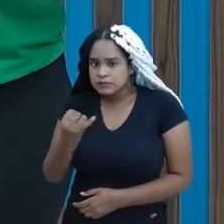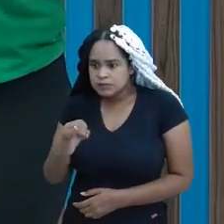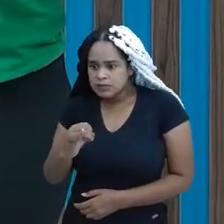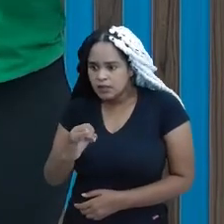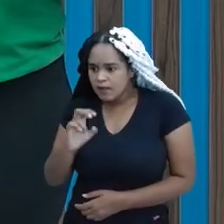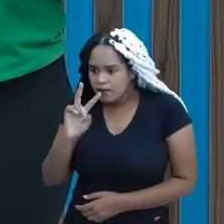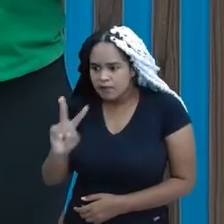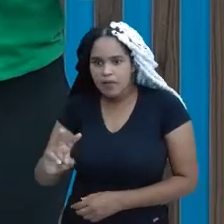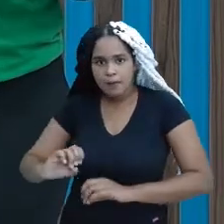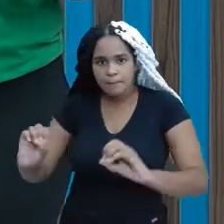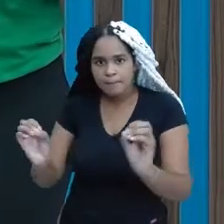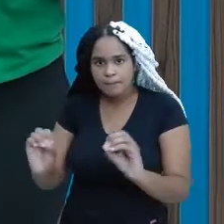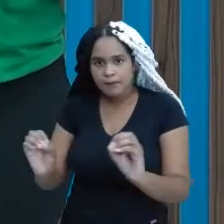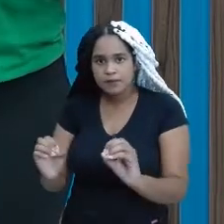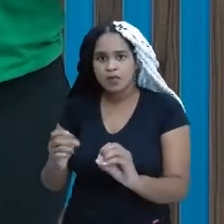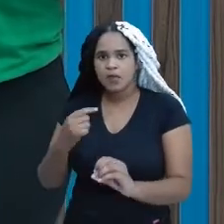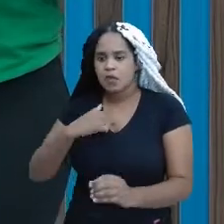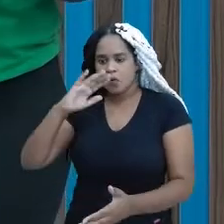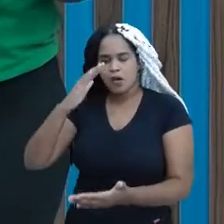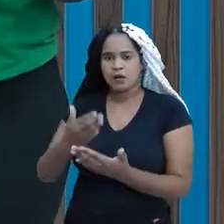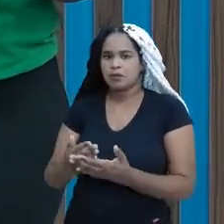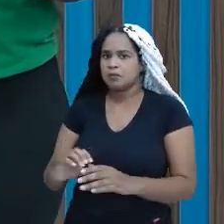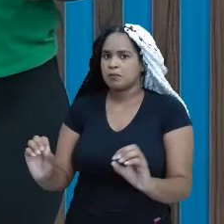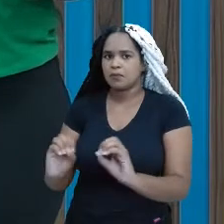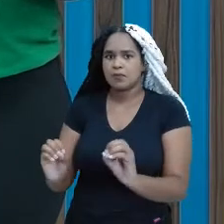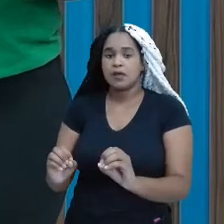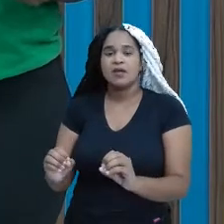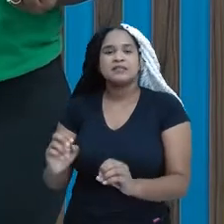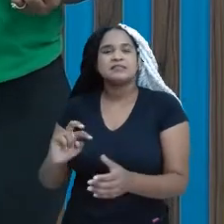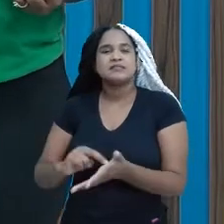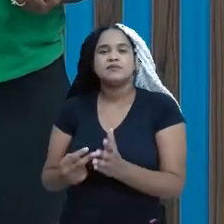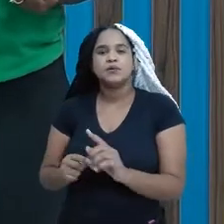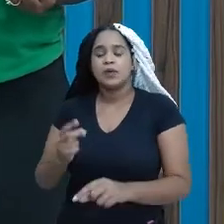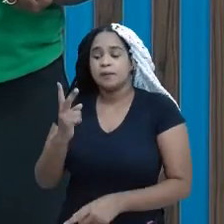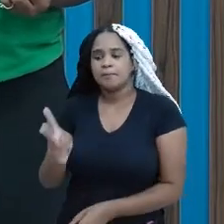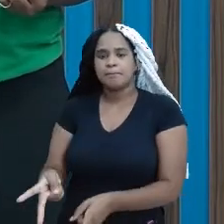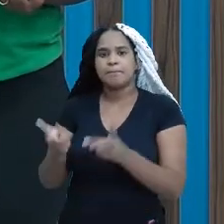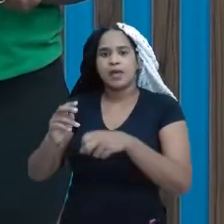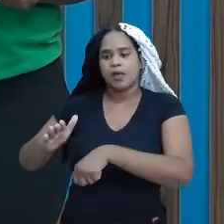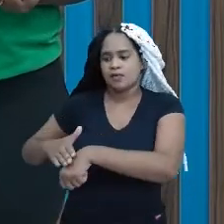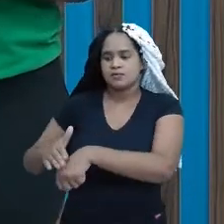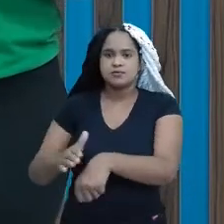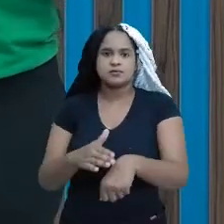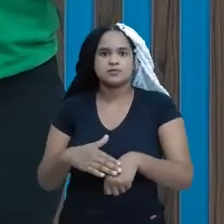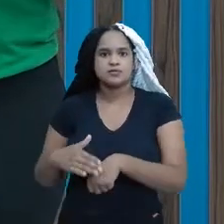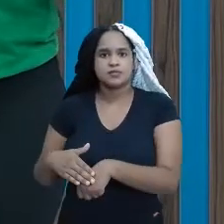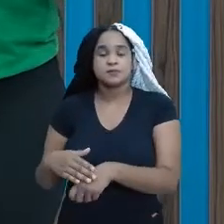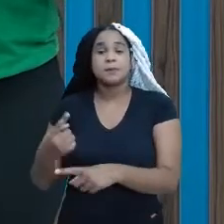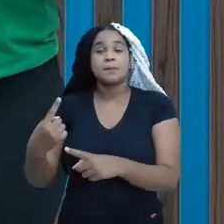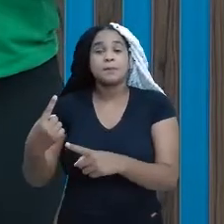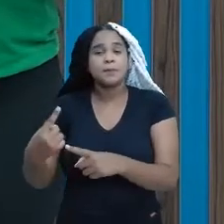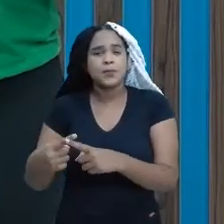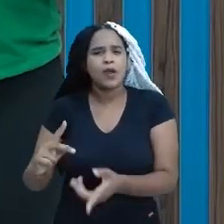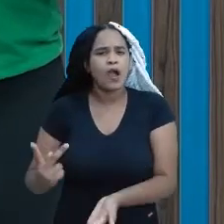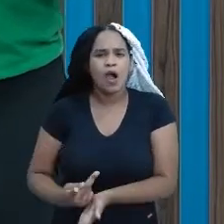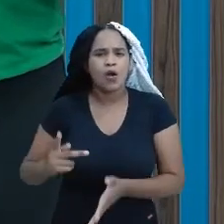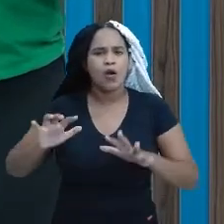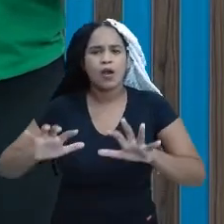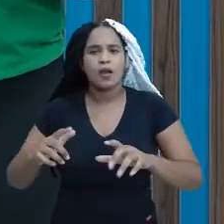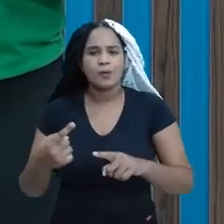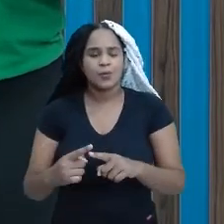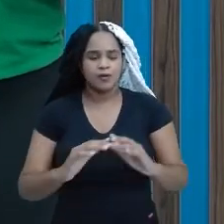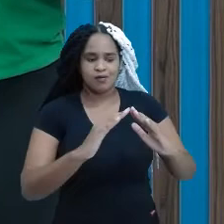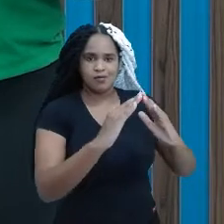perceber o crescimento, a evolução, a autonomia. E isso acontece porque a parceria entre família